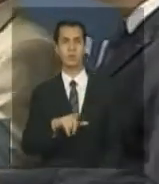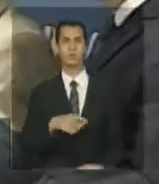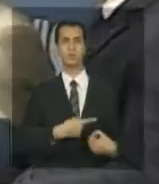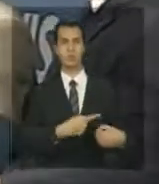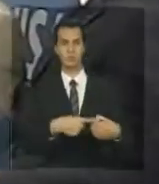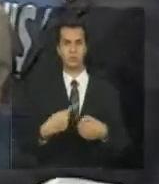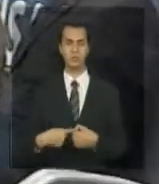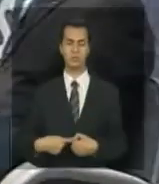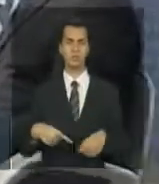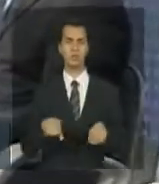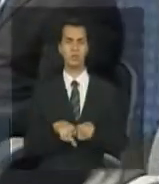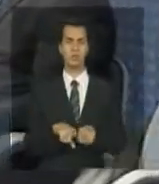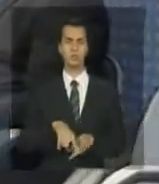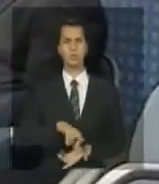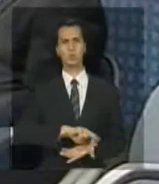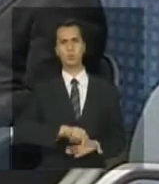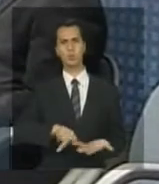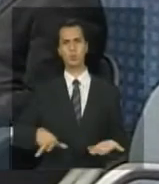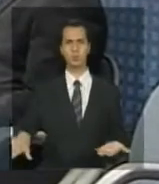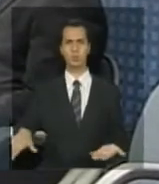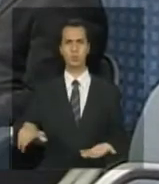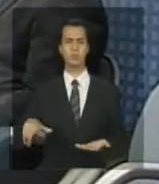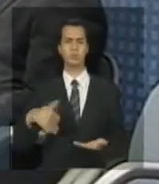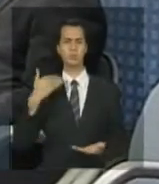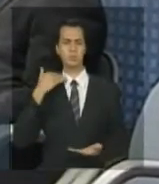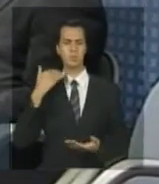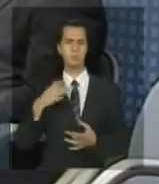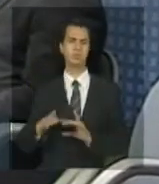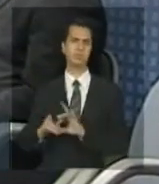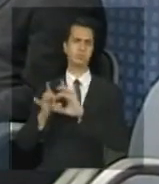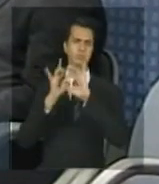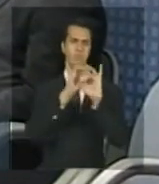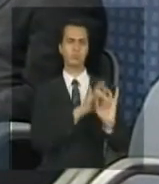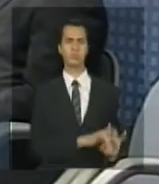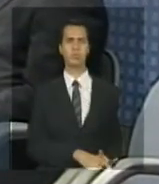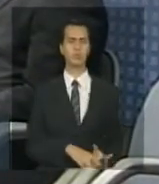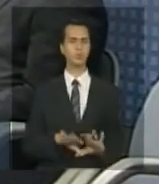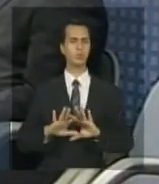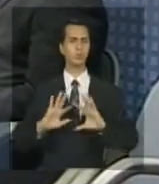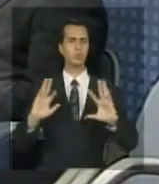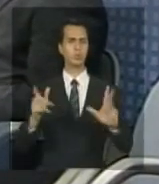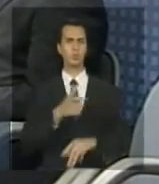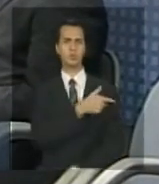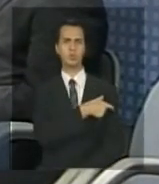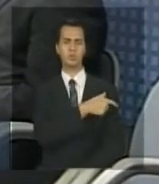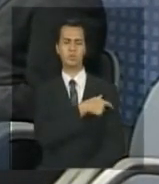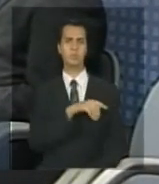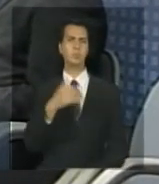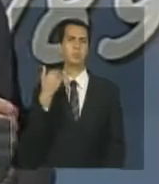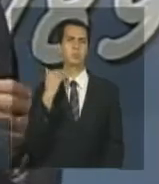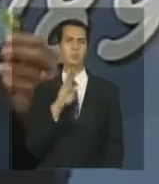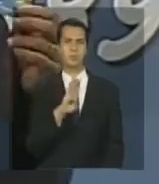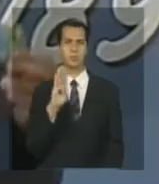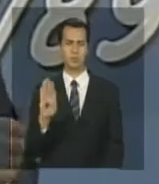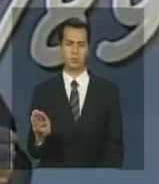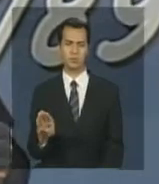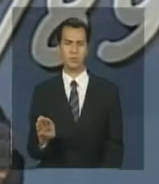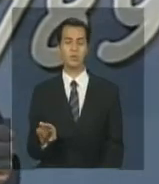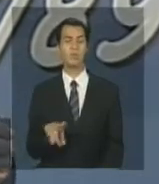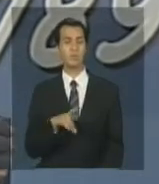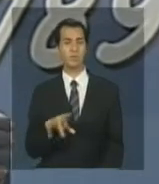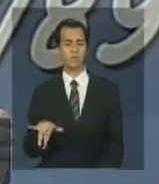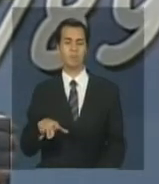apoio de toda rede bancária do Banco do Brasil todos os gerentes do Banco do Brasil vão estar sendo